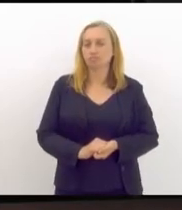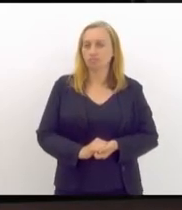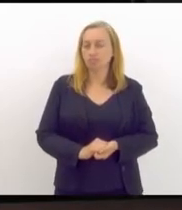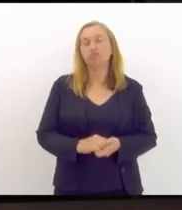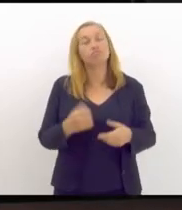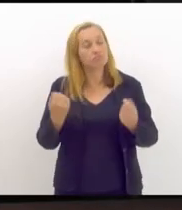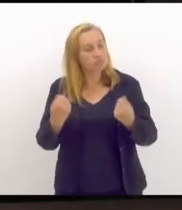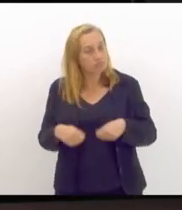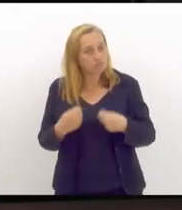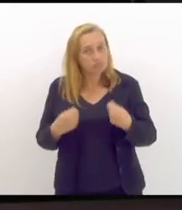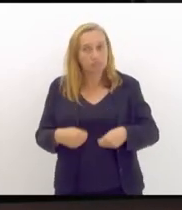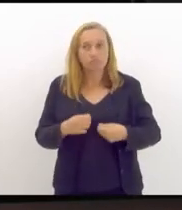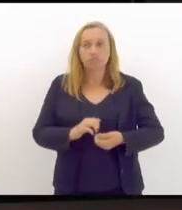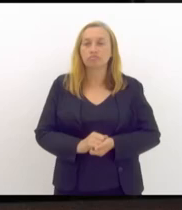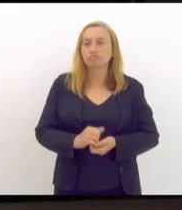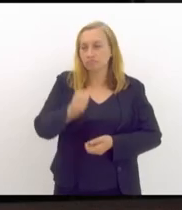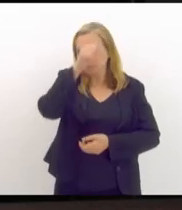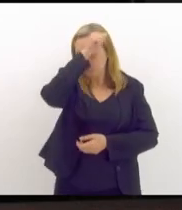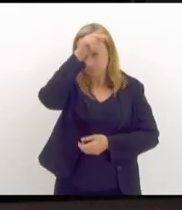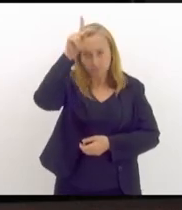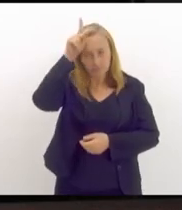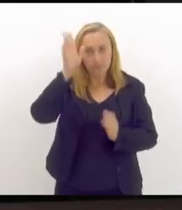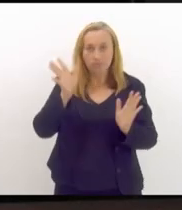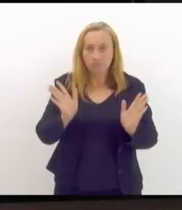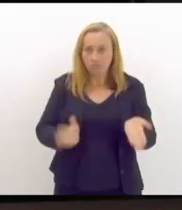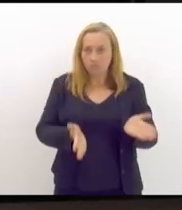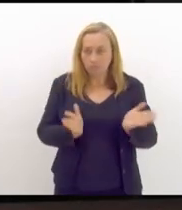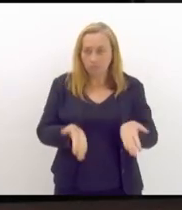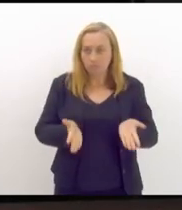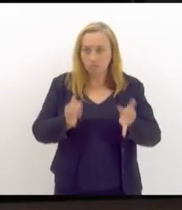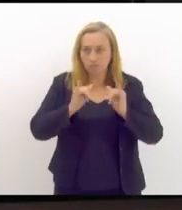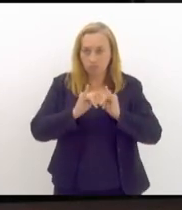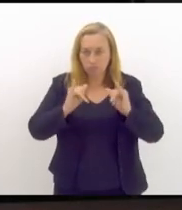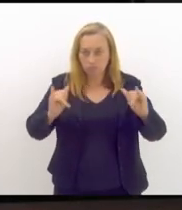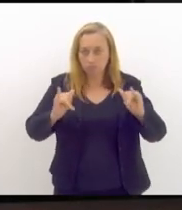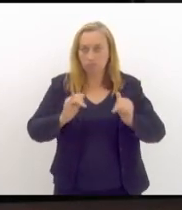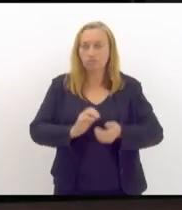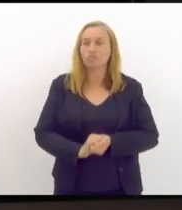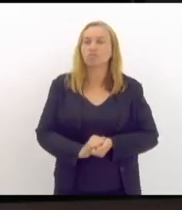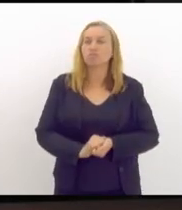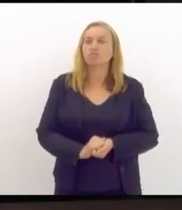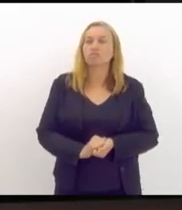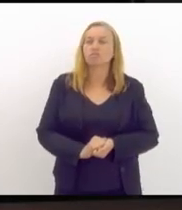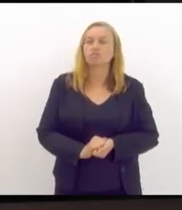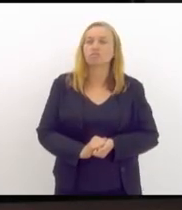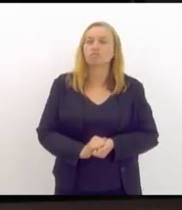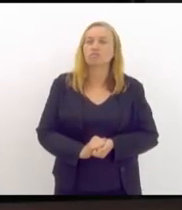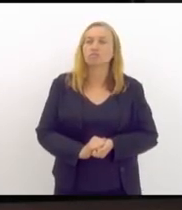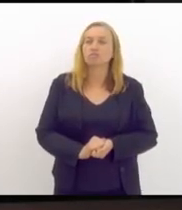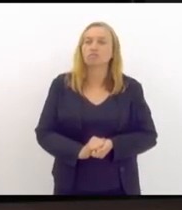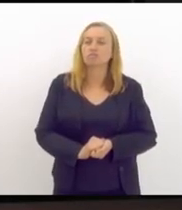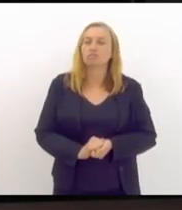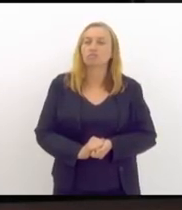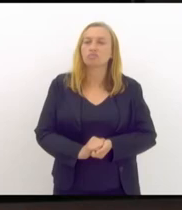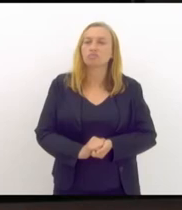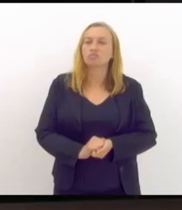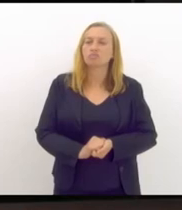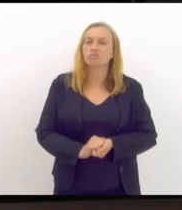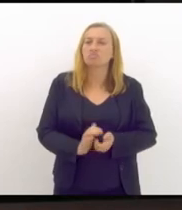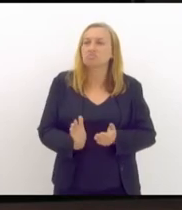é preciso que a prefeitura aqui hoje decretou um estado de calamidade